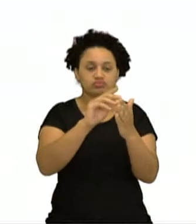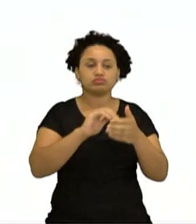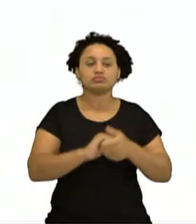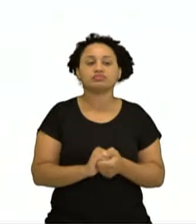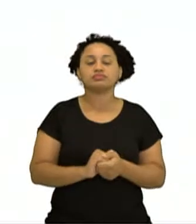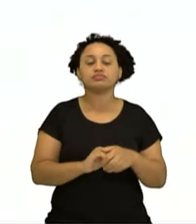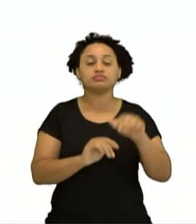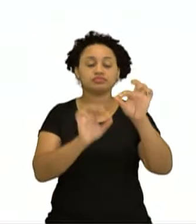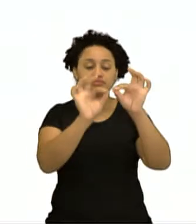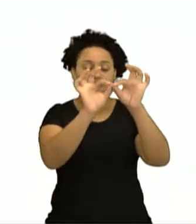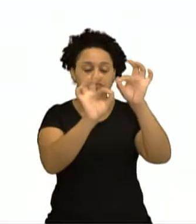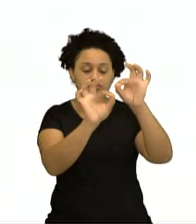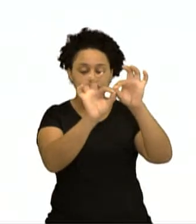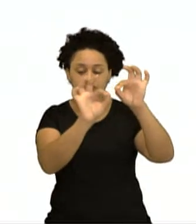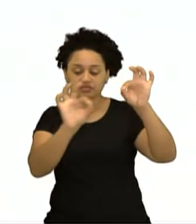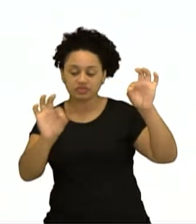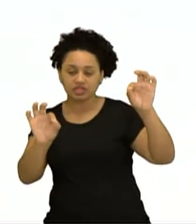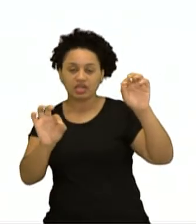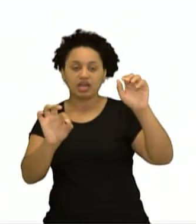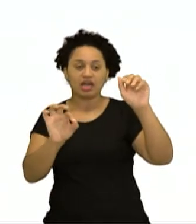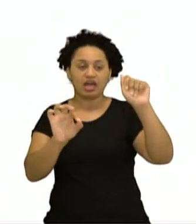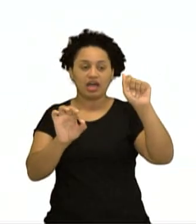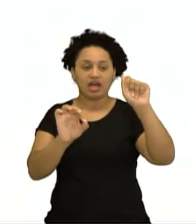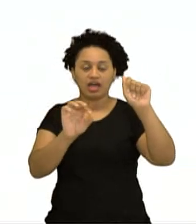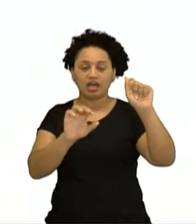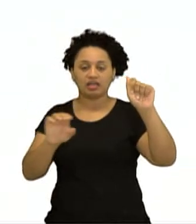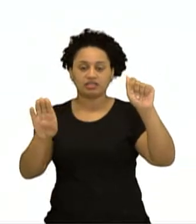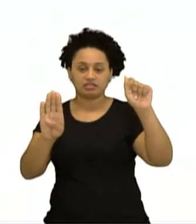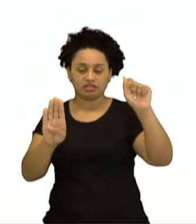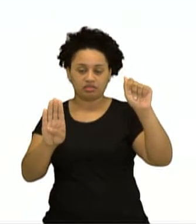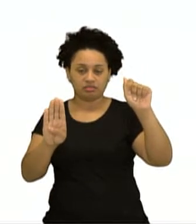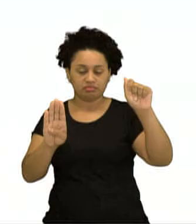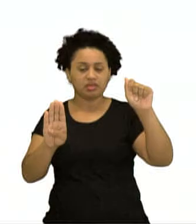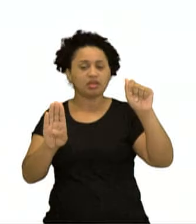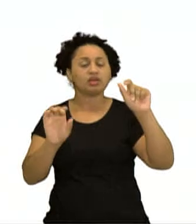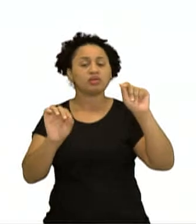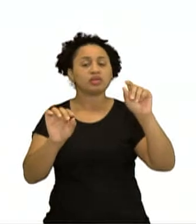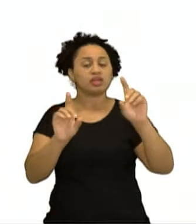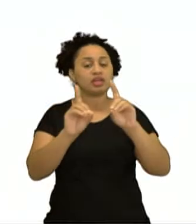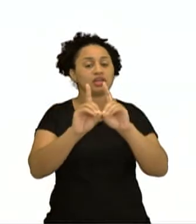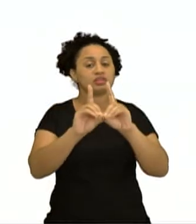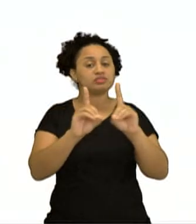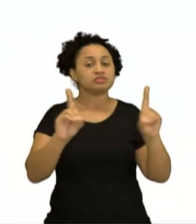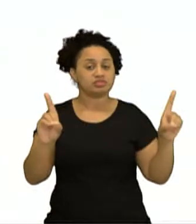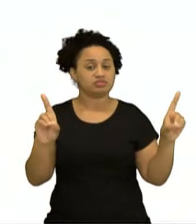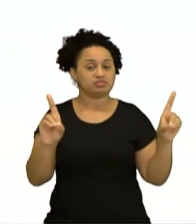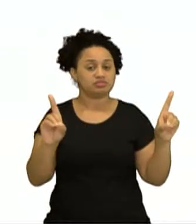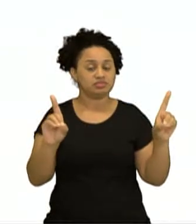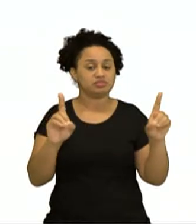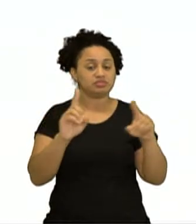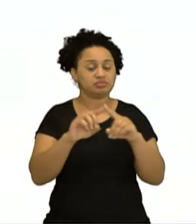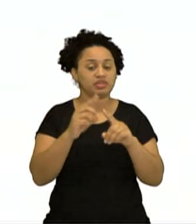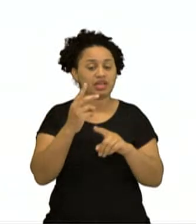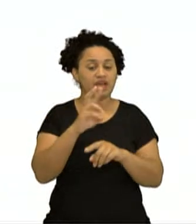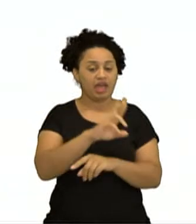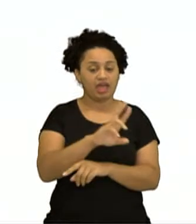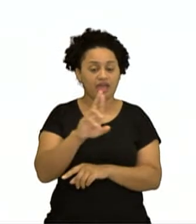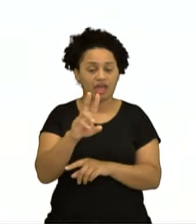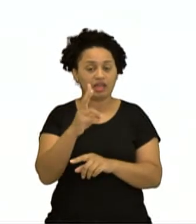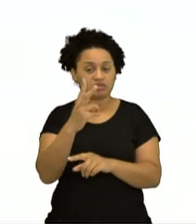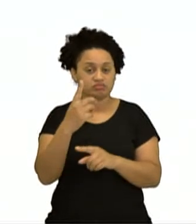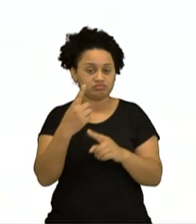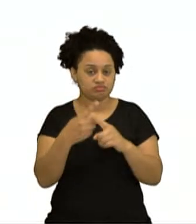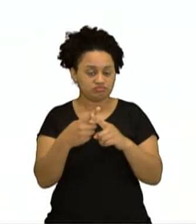E essa distância aqui do A até o R vai ser exatamente o diâmetro, que o diâmetro é o quê? 2 vezes o raio. Então vou dar agora